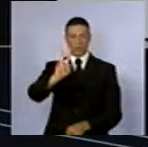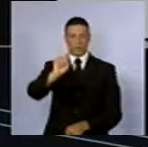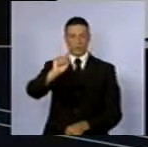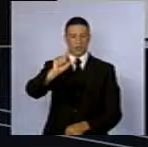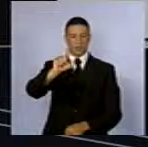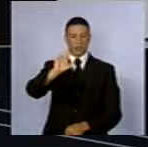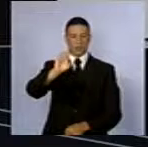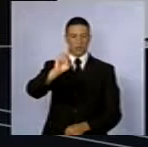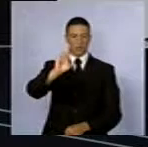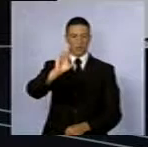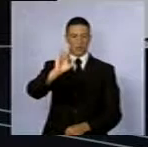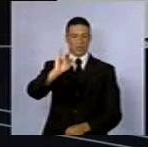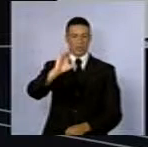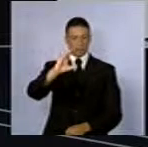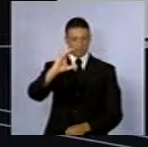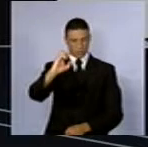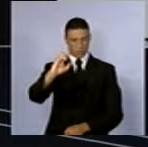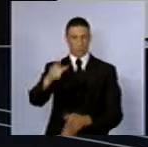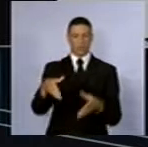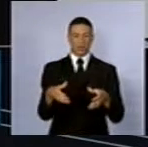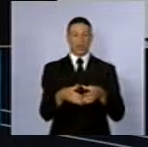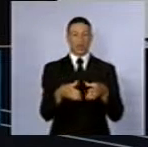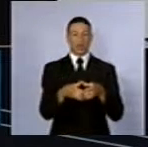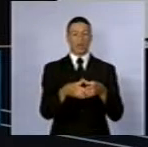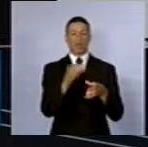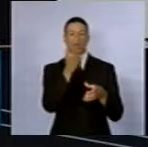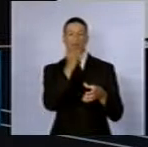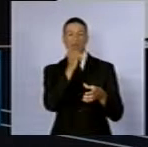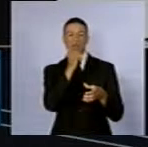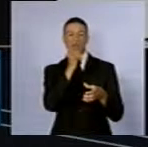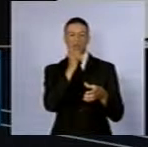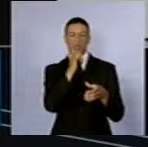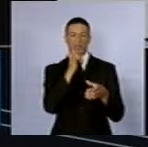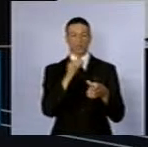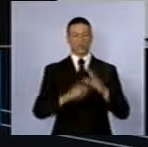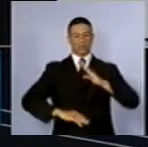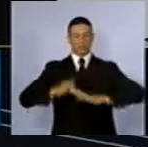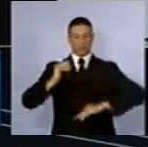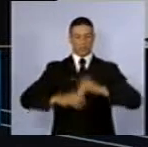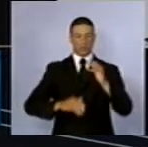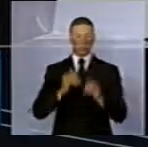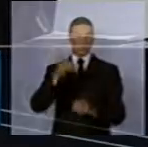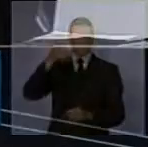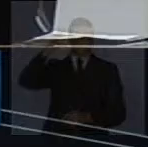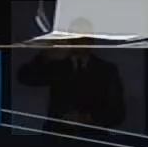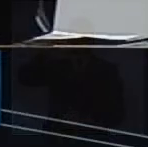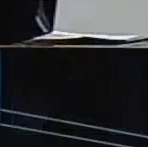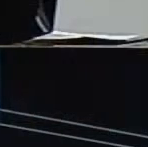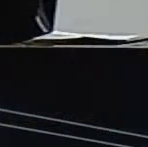do Conselho Nacional de técnicos em radiologia também por 15 minutos